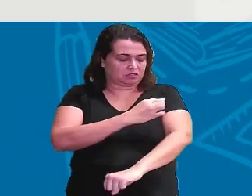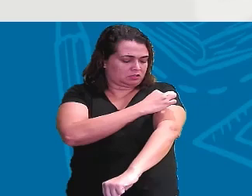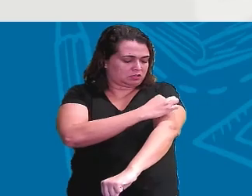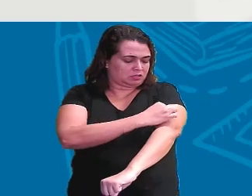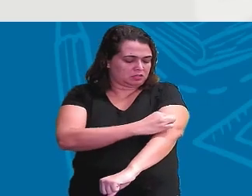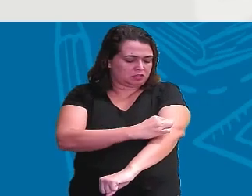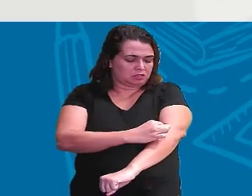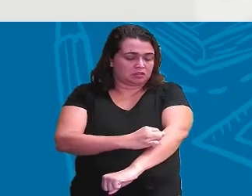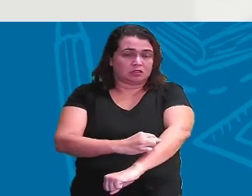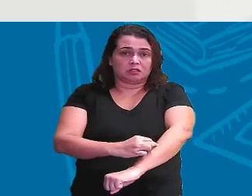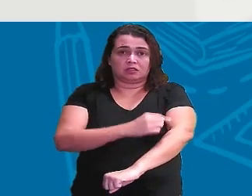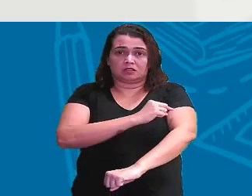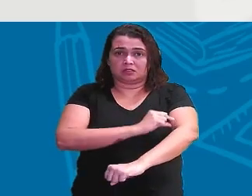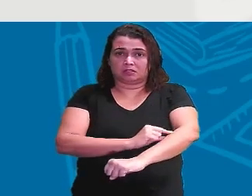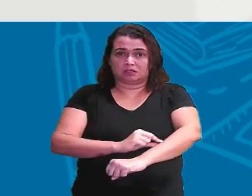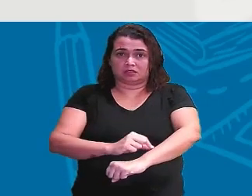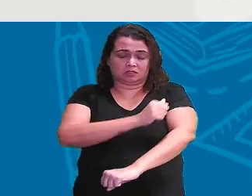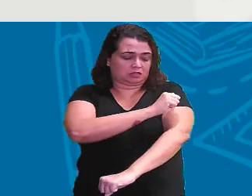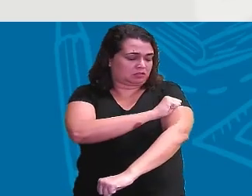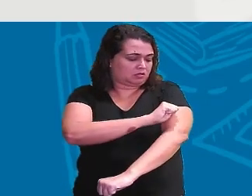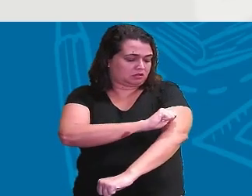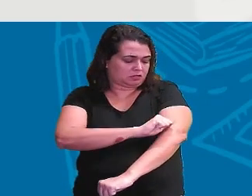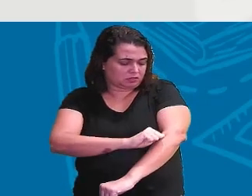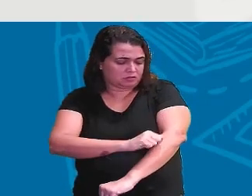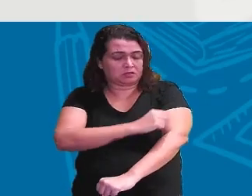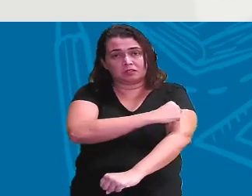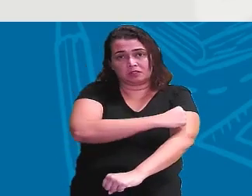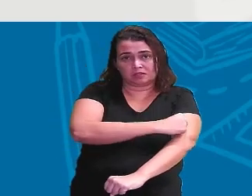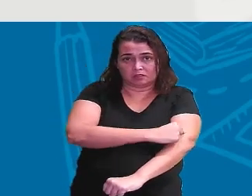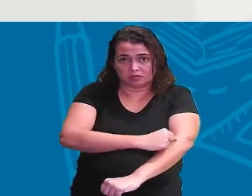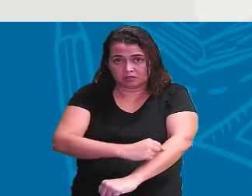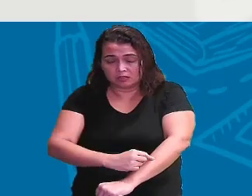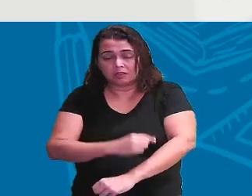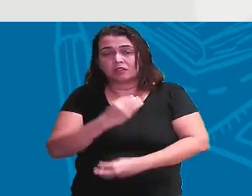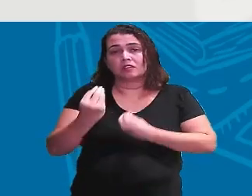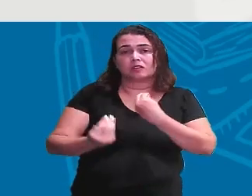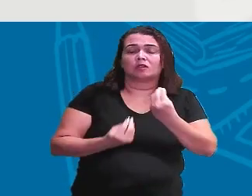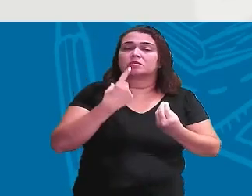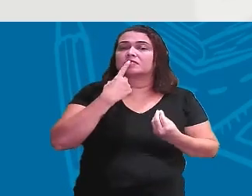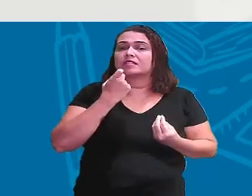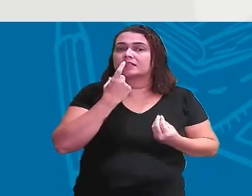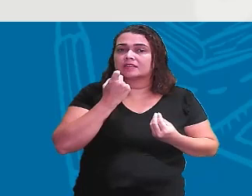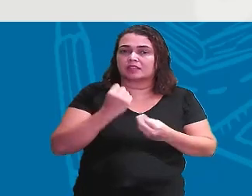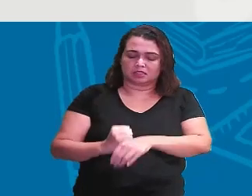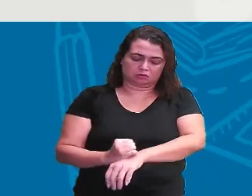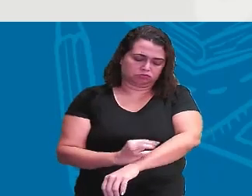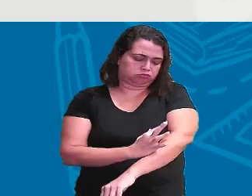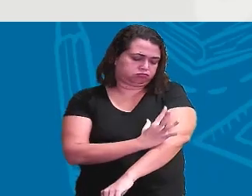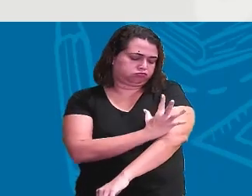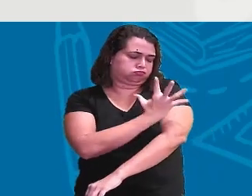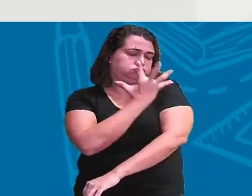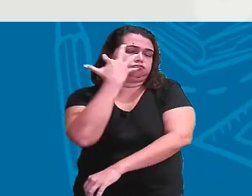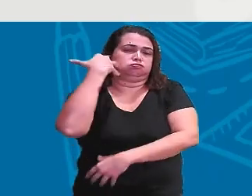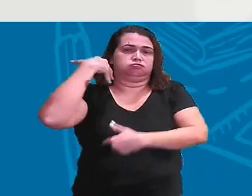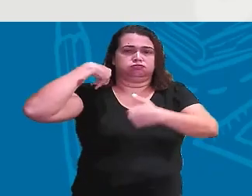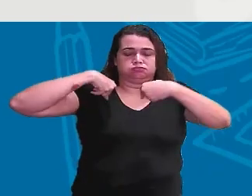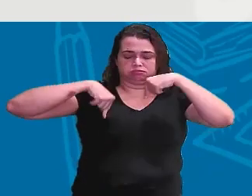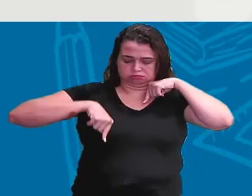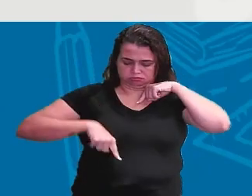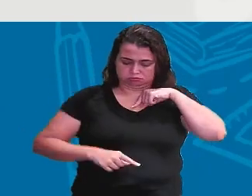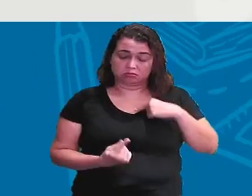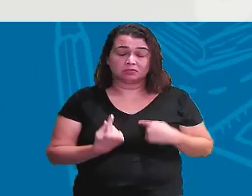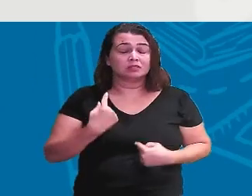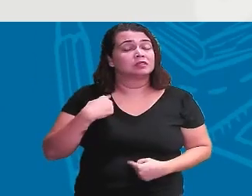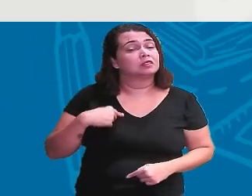tá certo? Das veias, das artérias que transportam todo o sangue pelo nosso corpo. E ao final